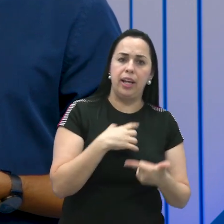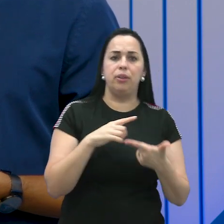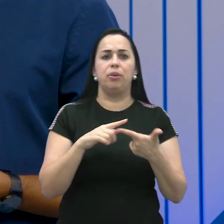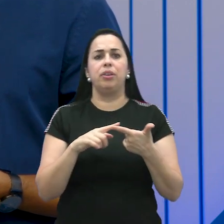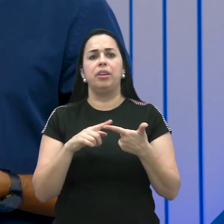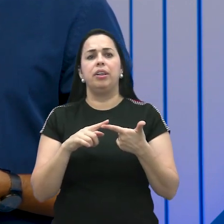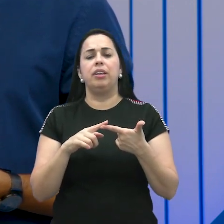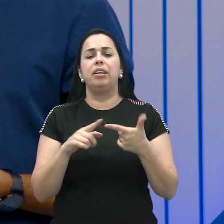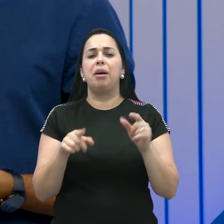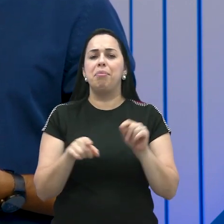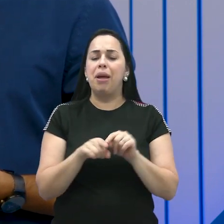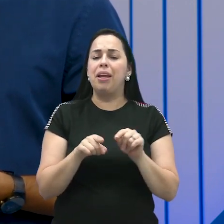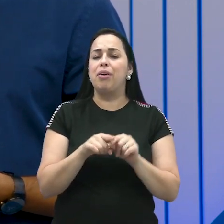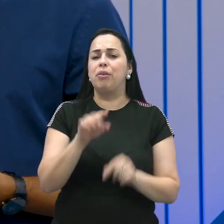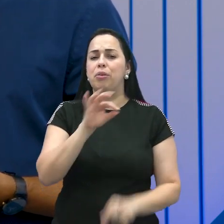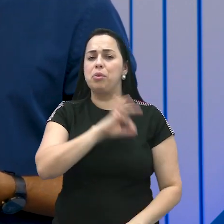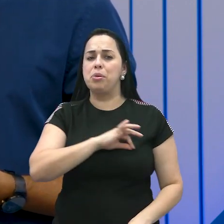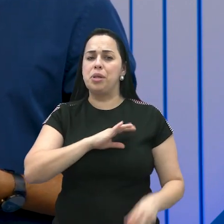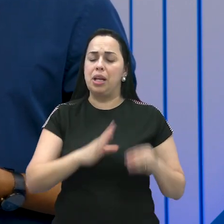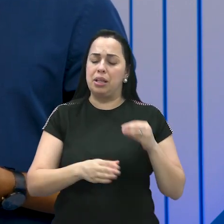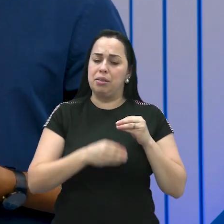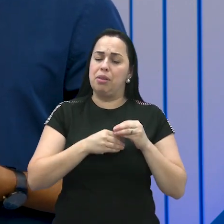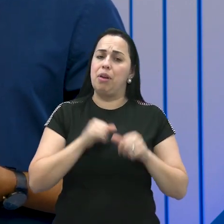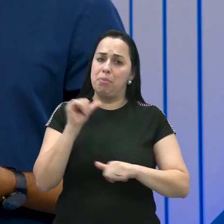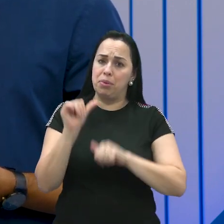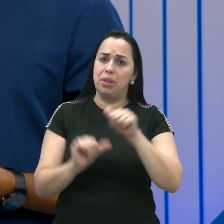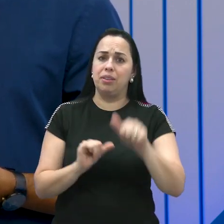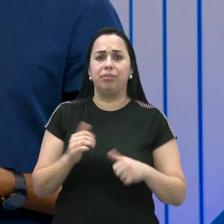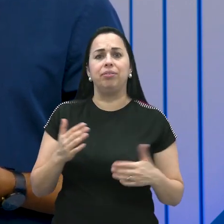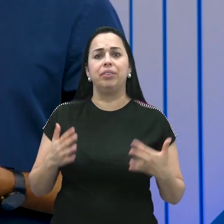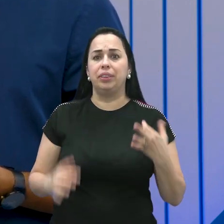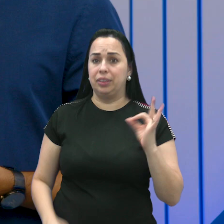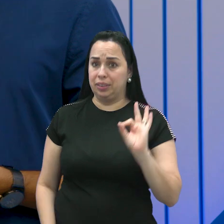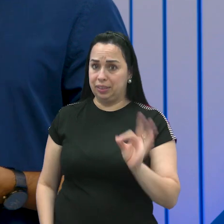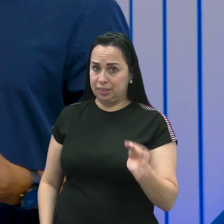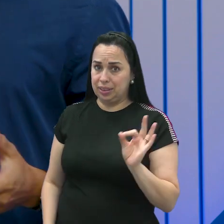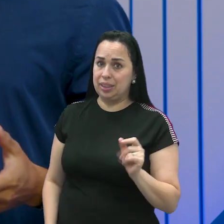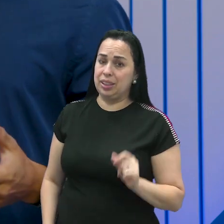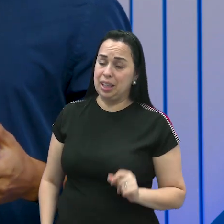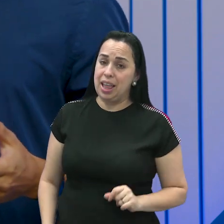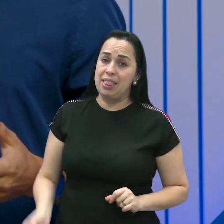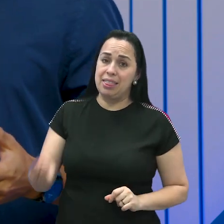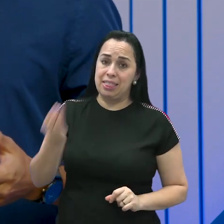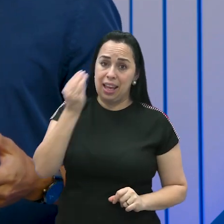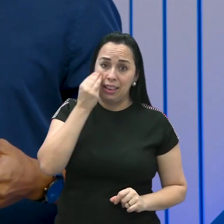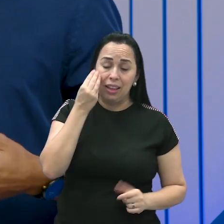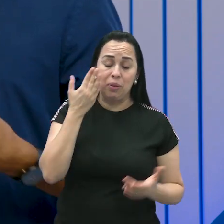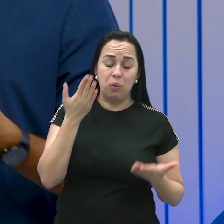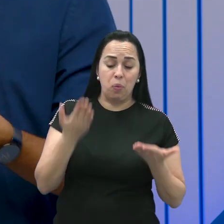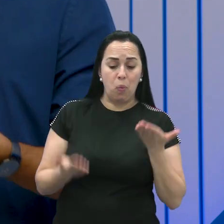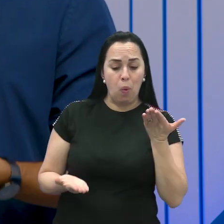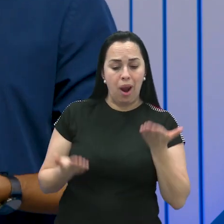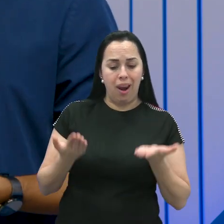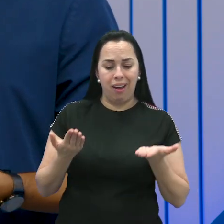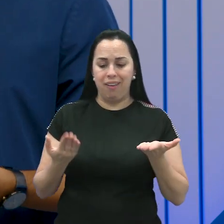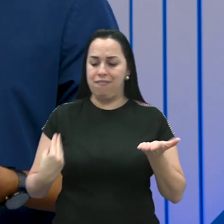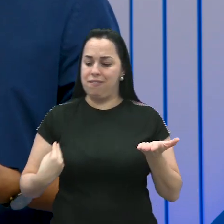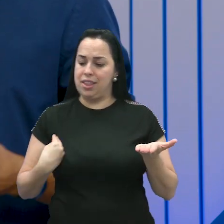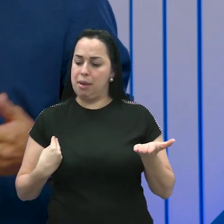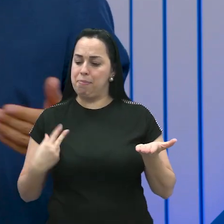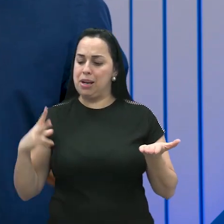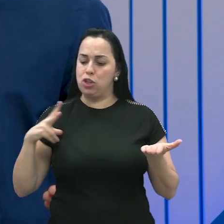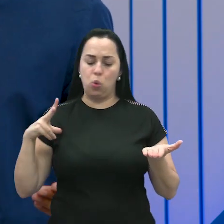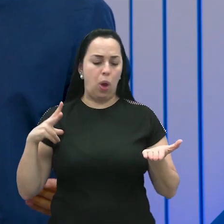de trabalhar e o valor atribuído ao trabalho também passam por mudanças constantes. Pois é, Marvin, e da busca por mais equilíbrio entre